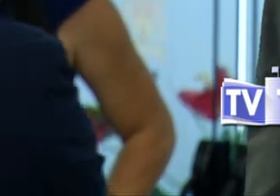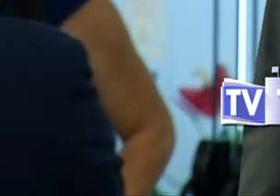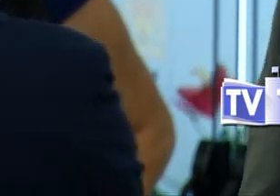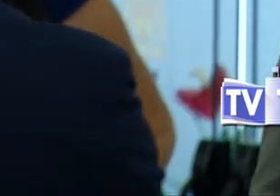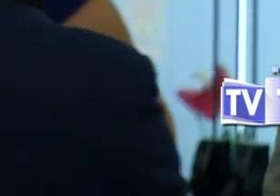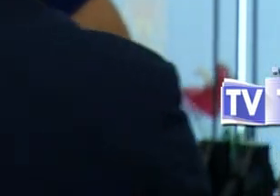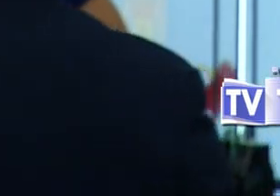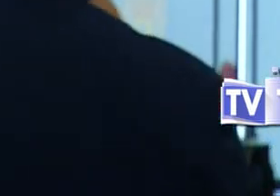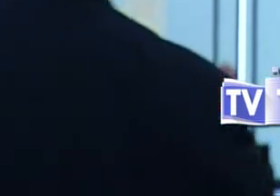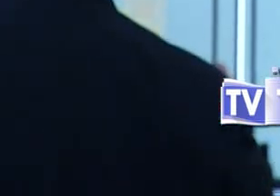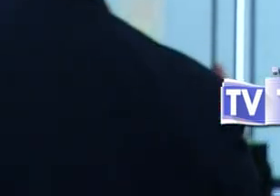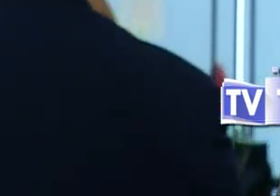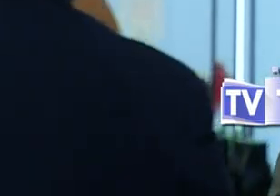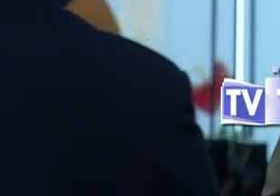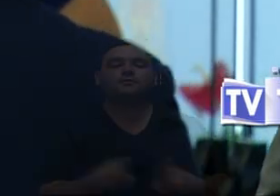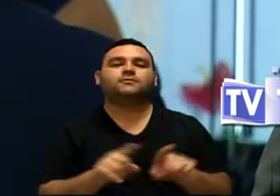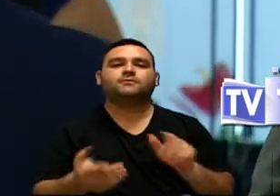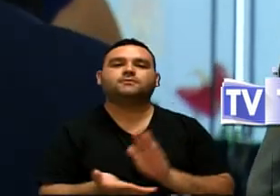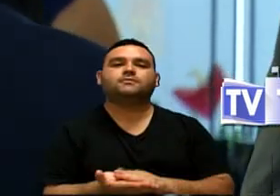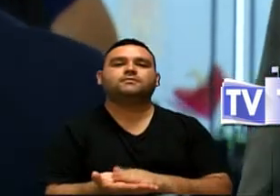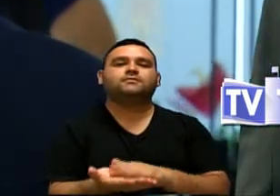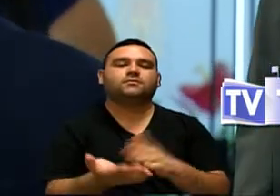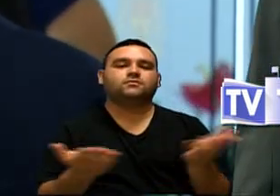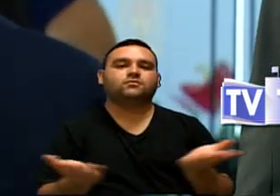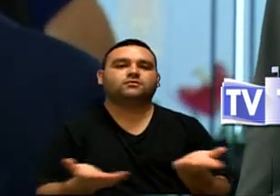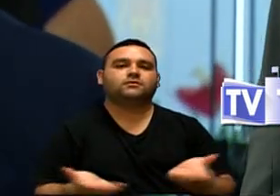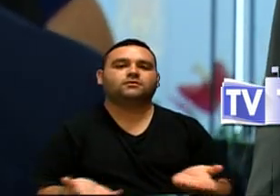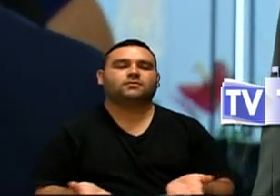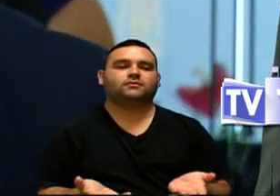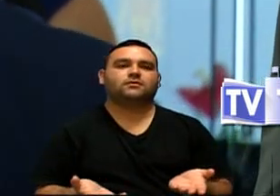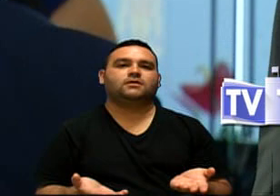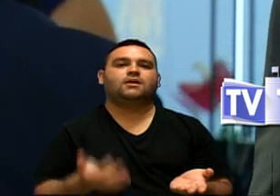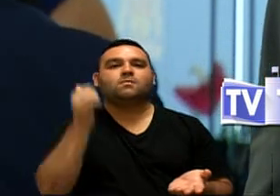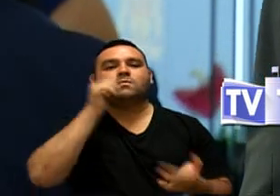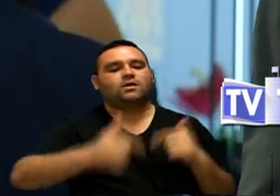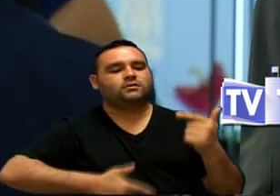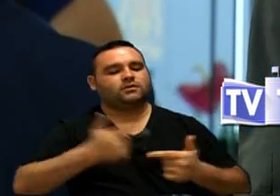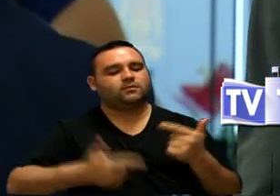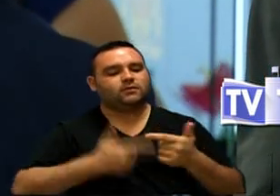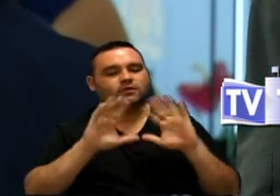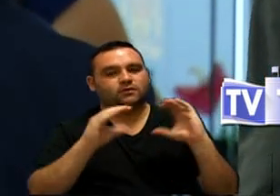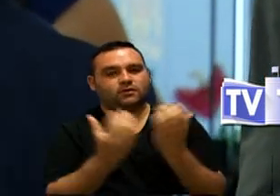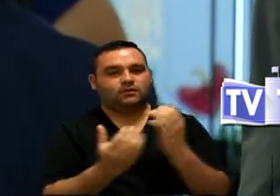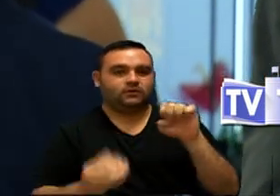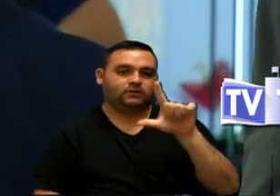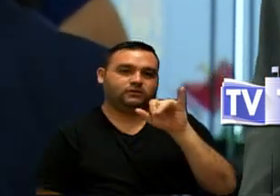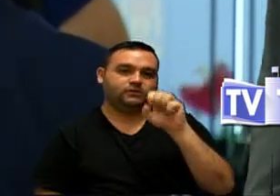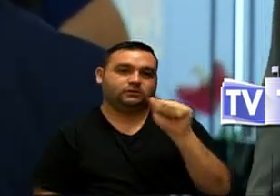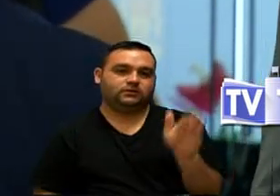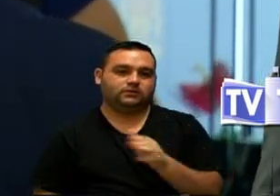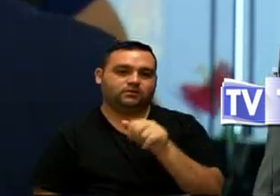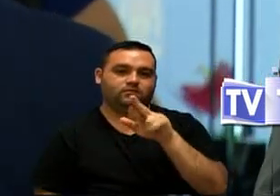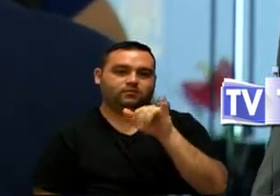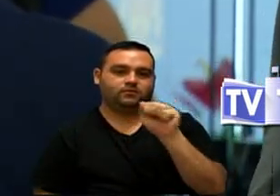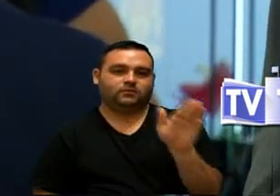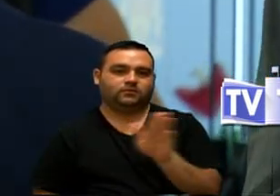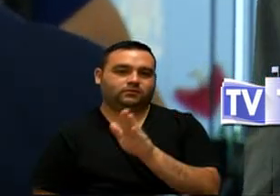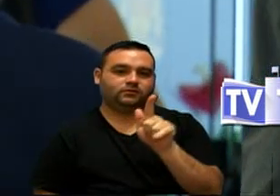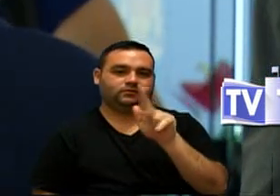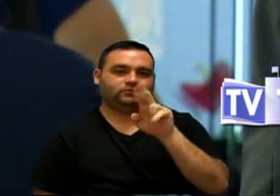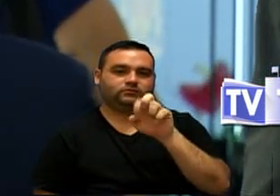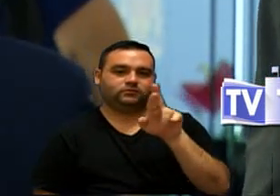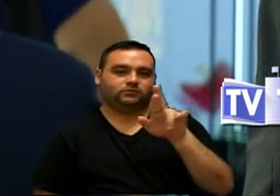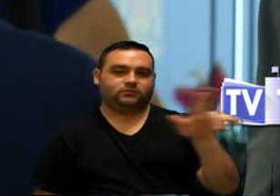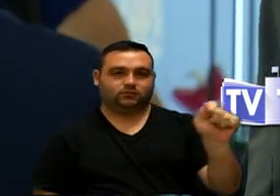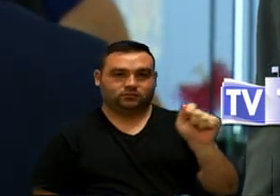E também, senhor presidente, voto de congratulações aqui com a servidora pública Elisa Maria Guerra, irmã do nosso irmão aqui,